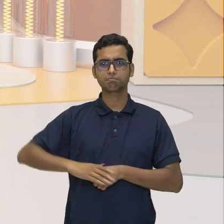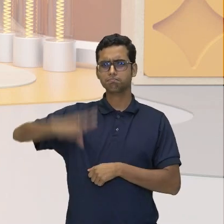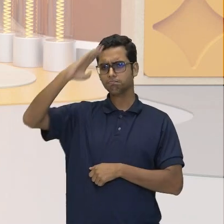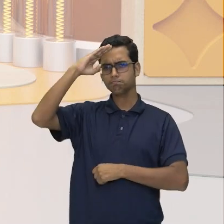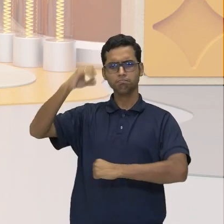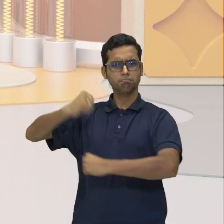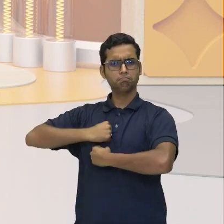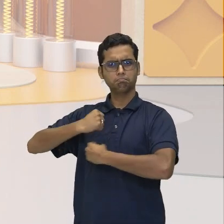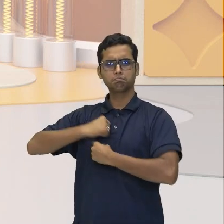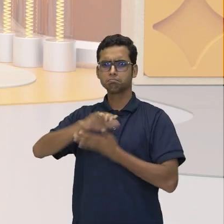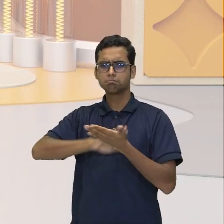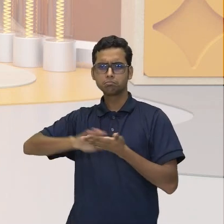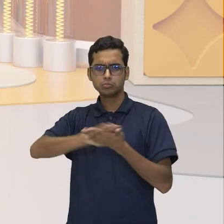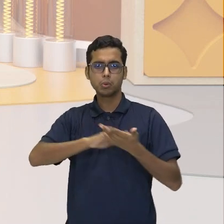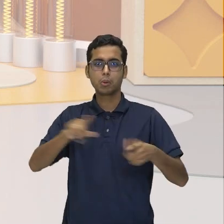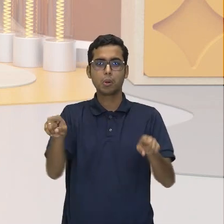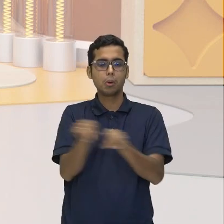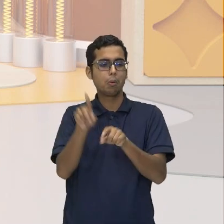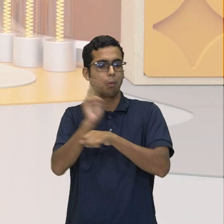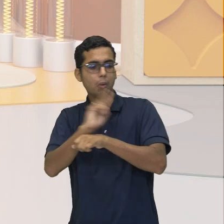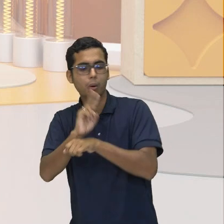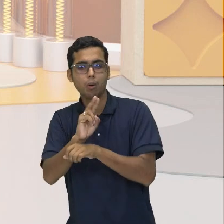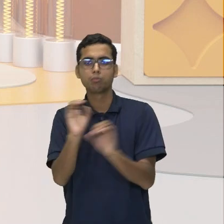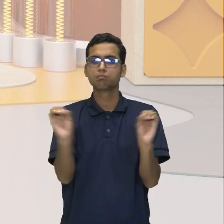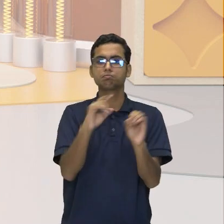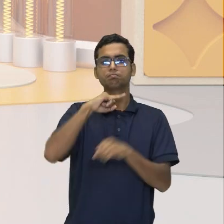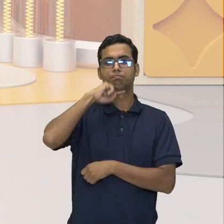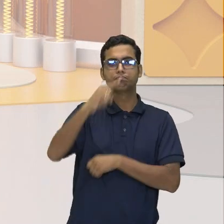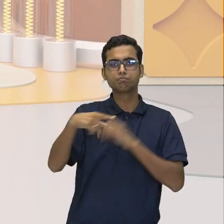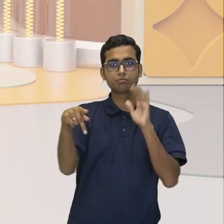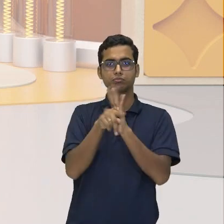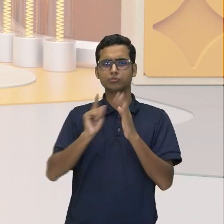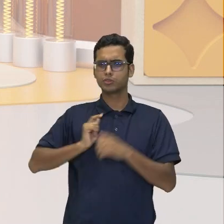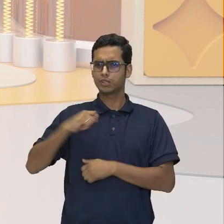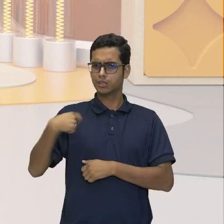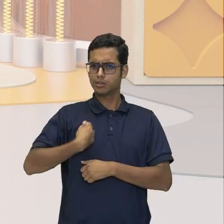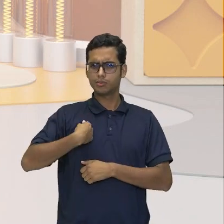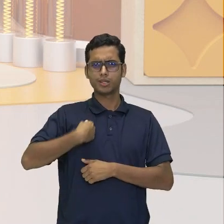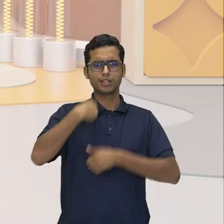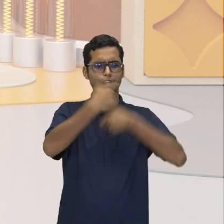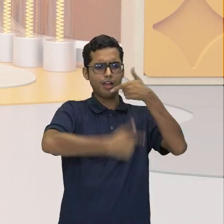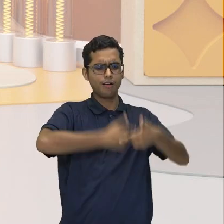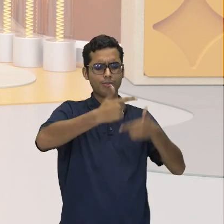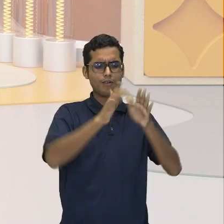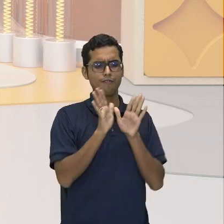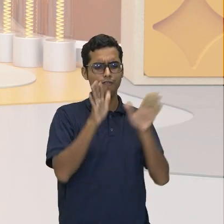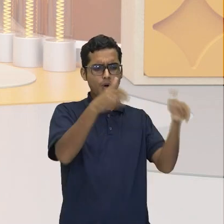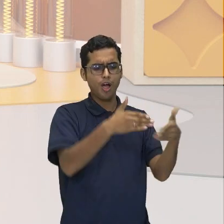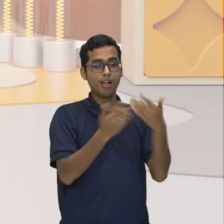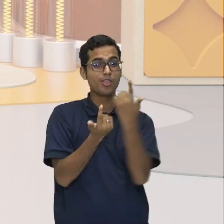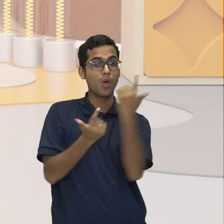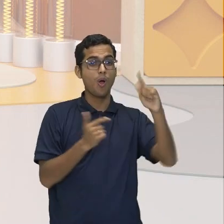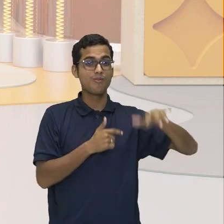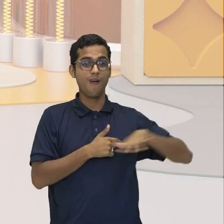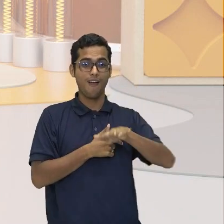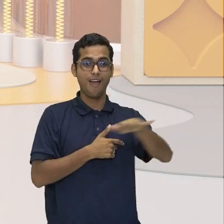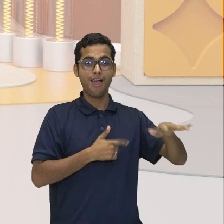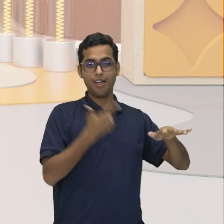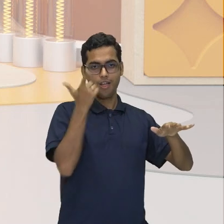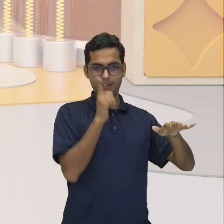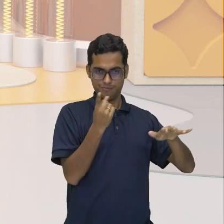soldados, que não tem ninguém vigiando. A Espanha está muito ocupada com outras regiões que estão lhe trazendo